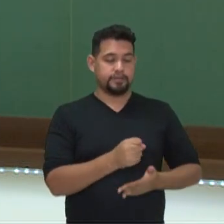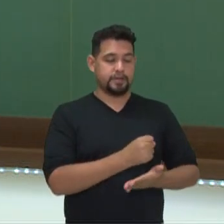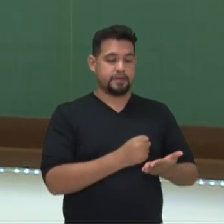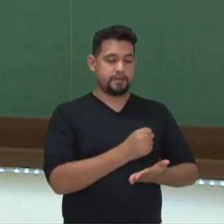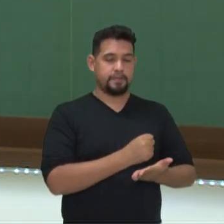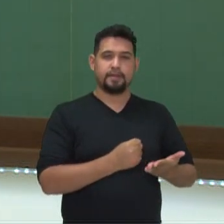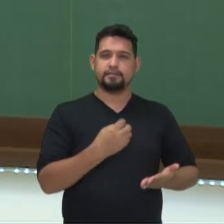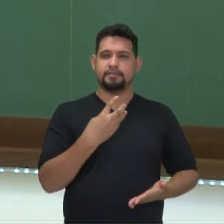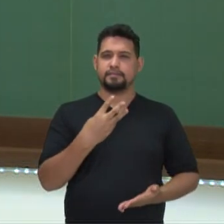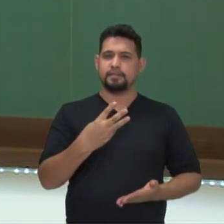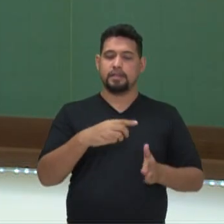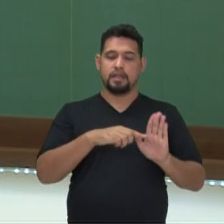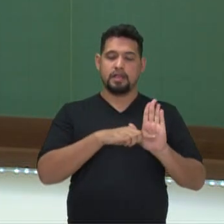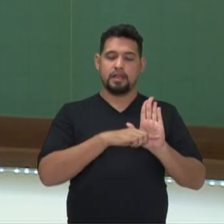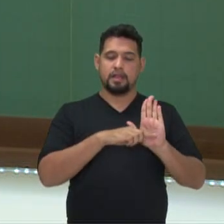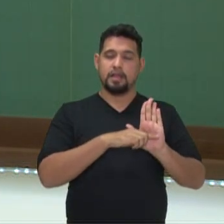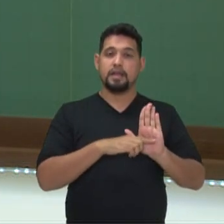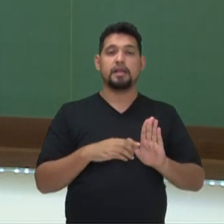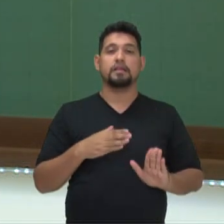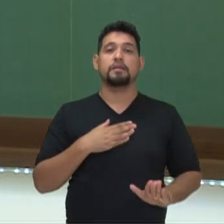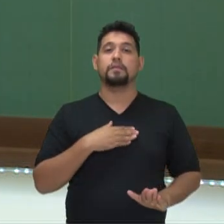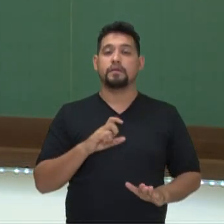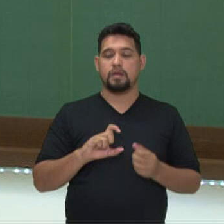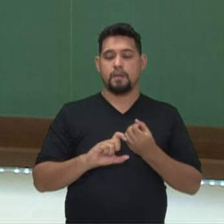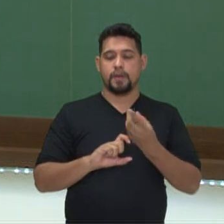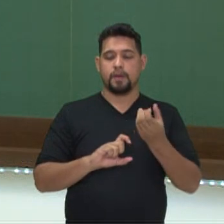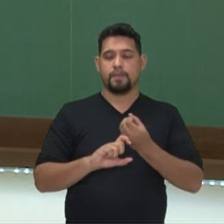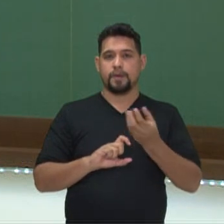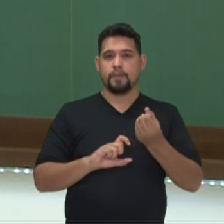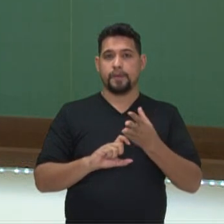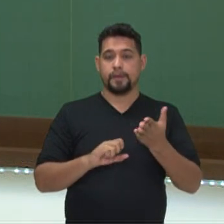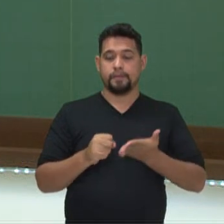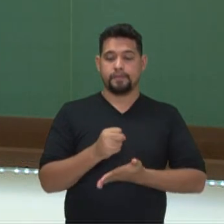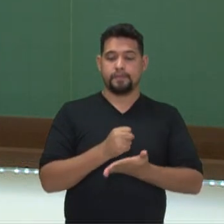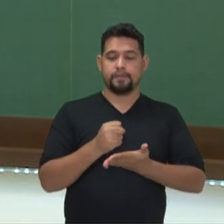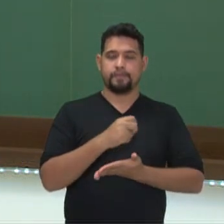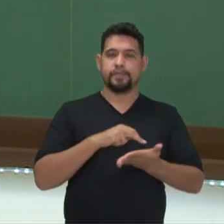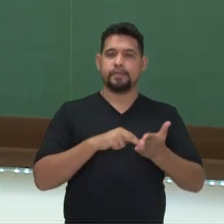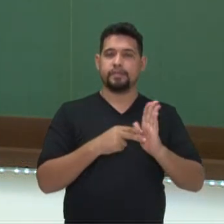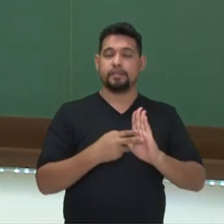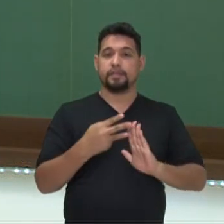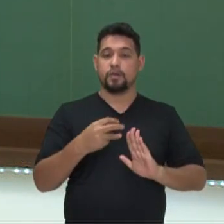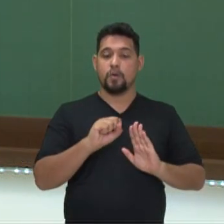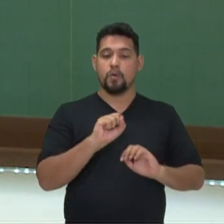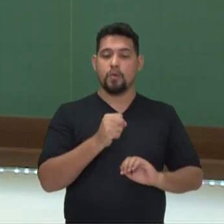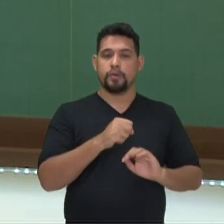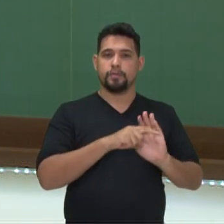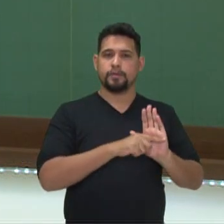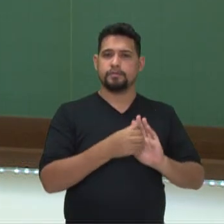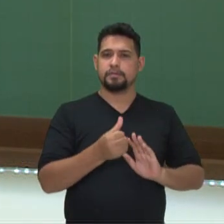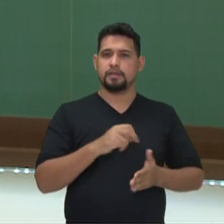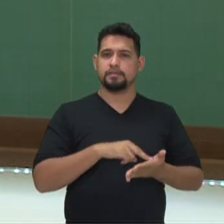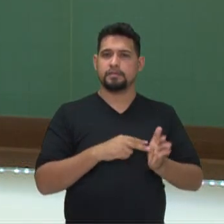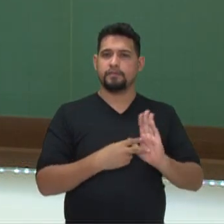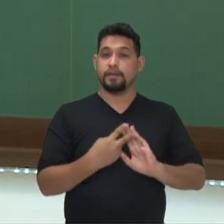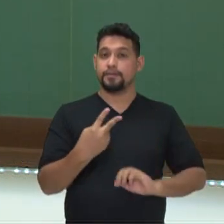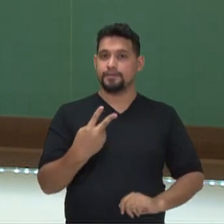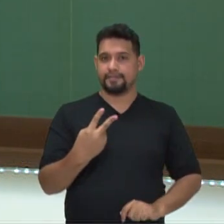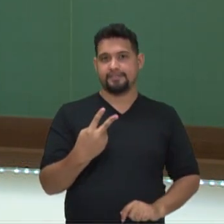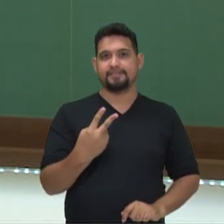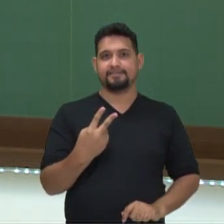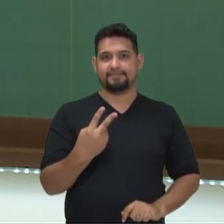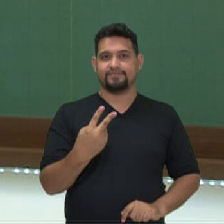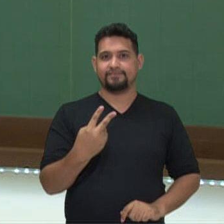3 e subtraio os meus expoentes. Então, minha base é 3. 8 menos 6 é 2.